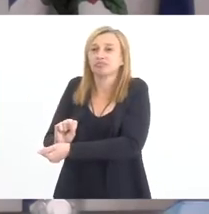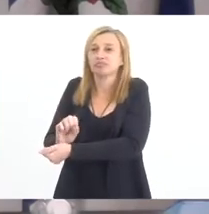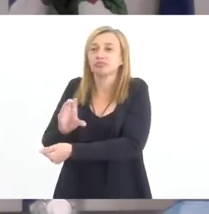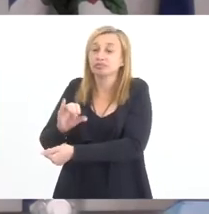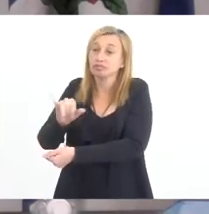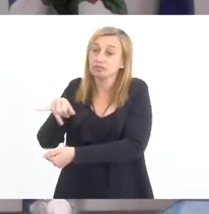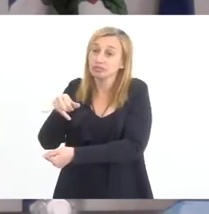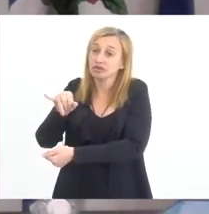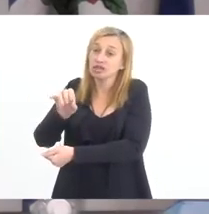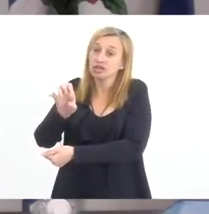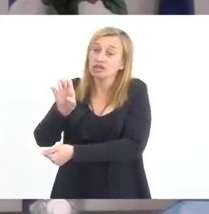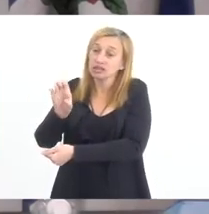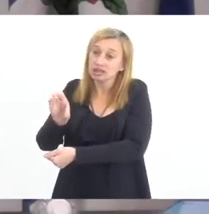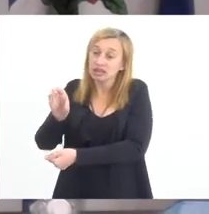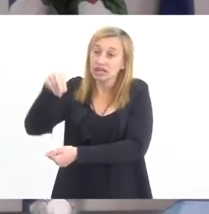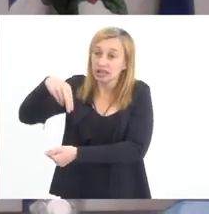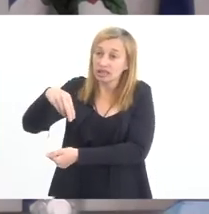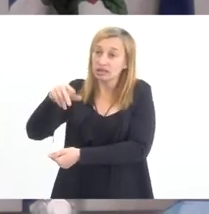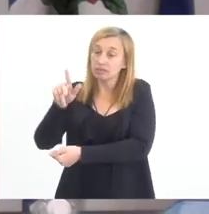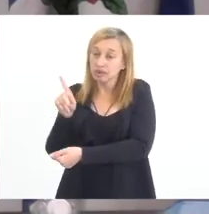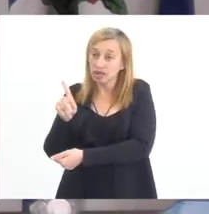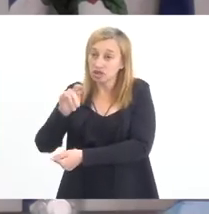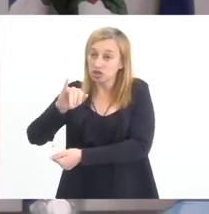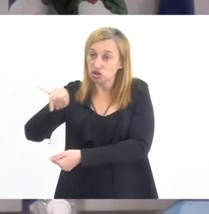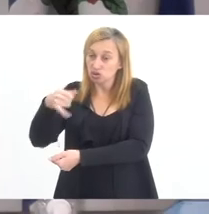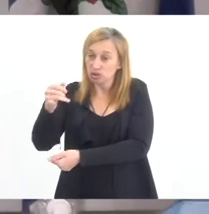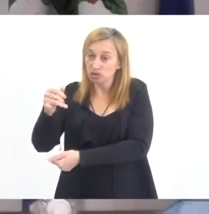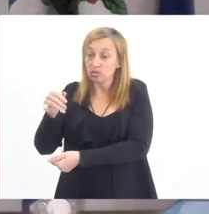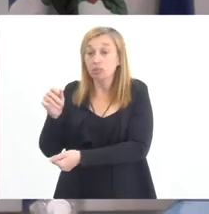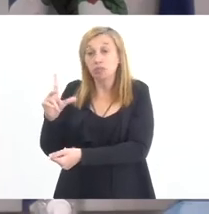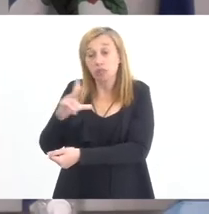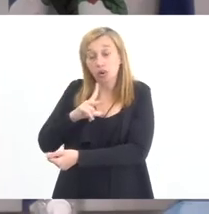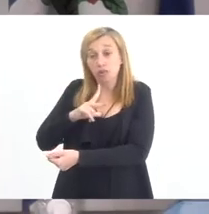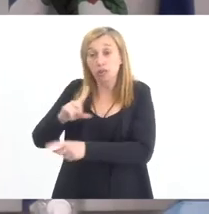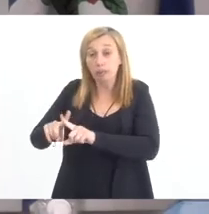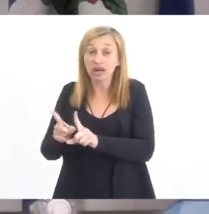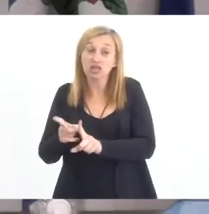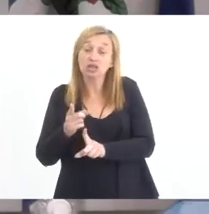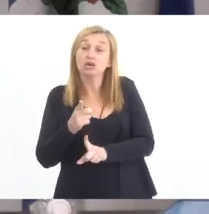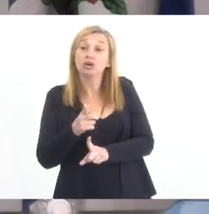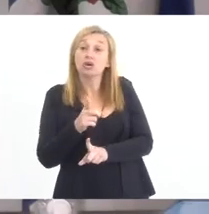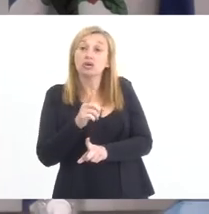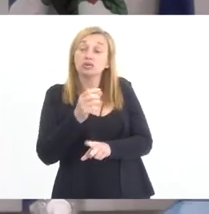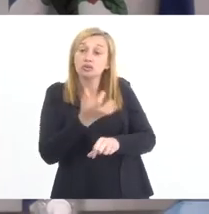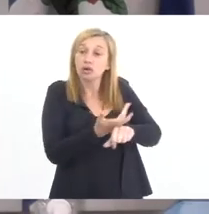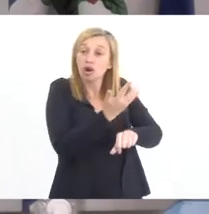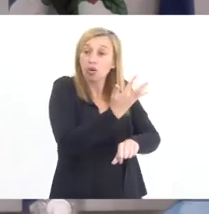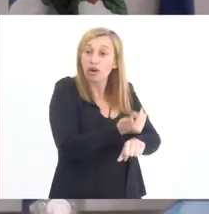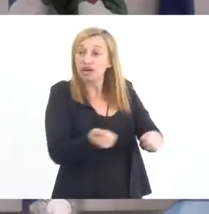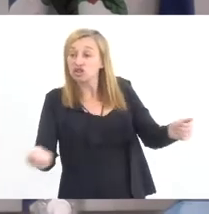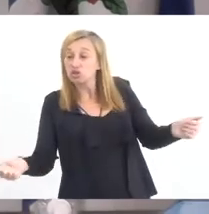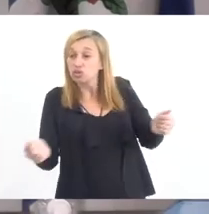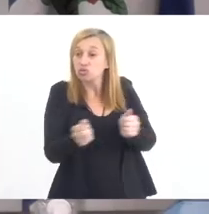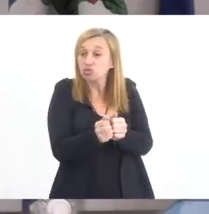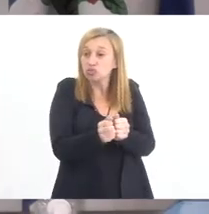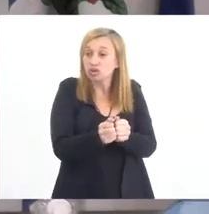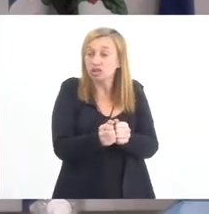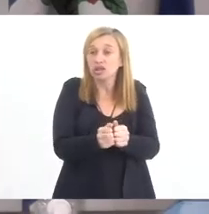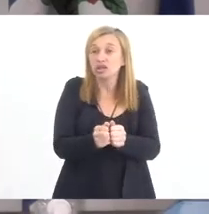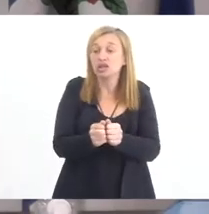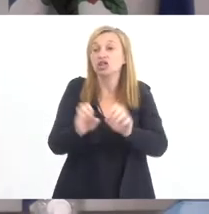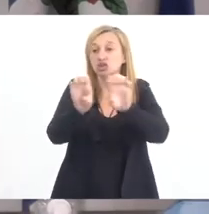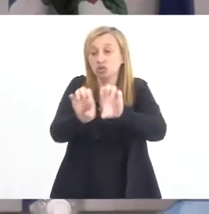próprio. Mas com o CNPJ da UERJ, teremos toda a infraestrutura para atender melhor